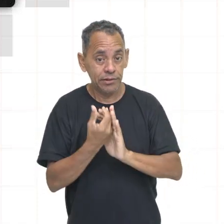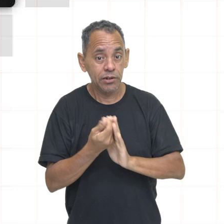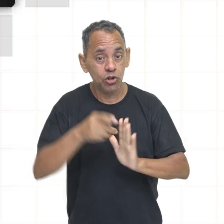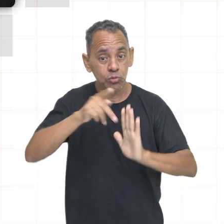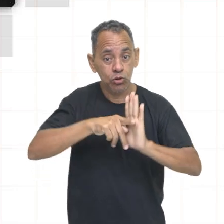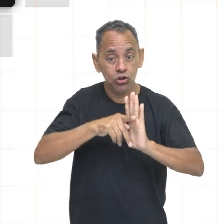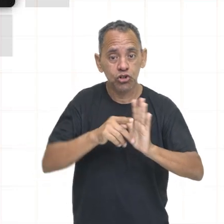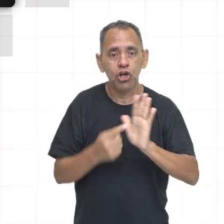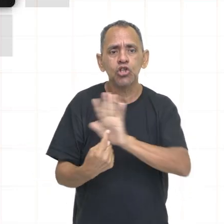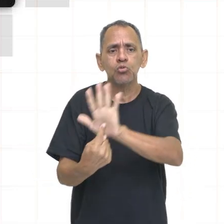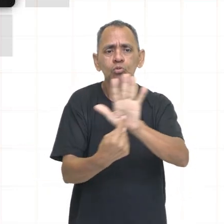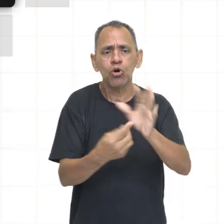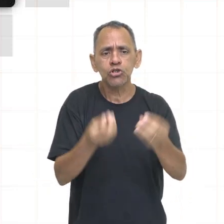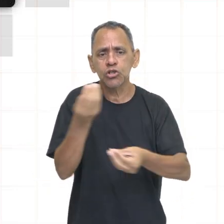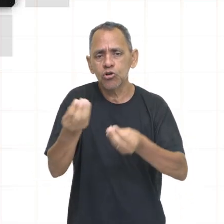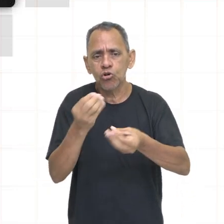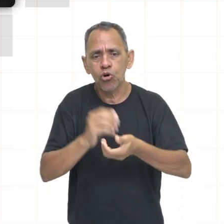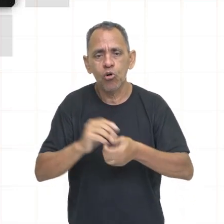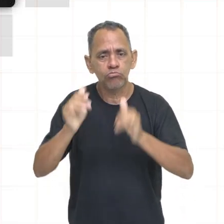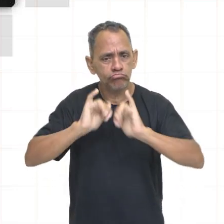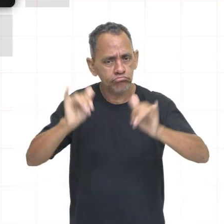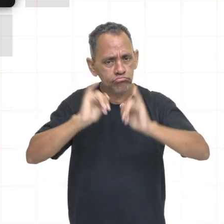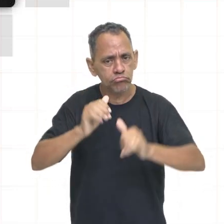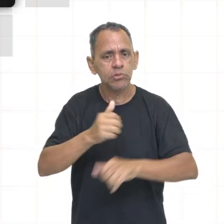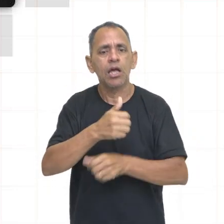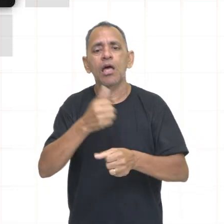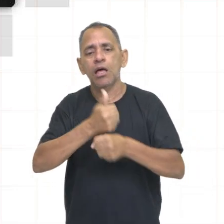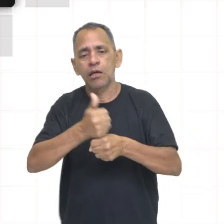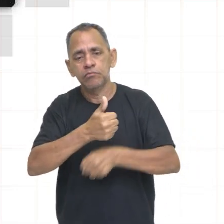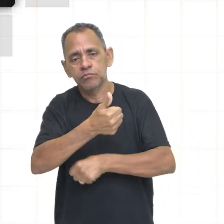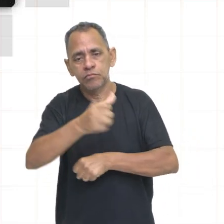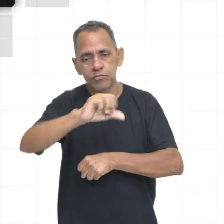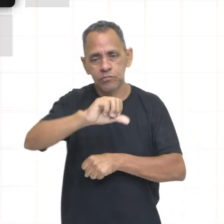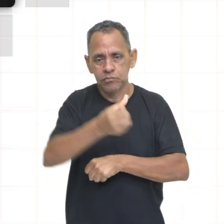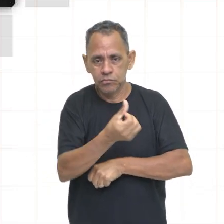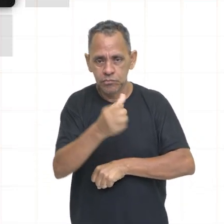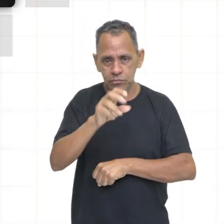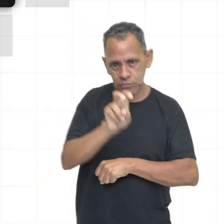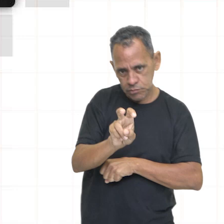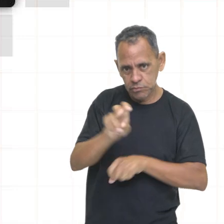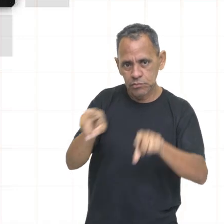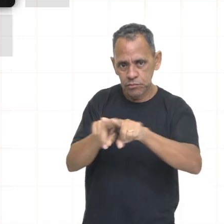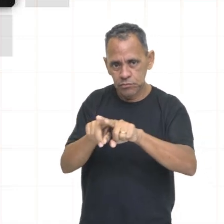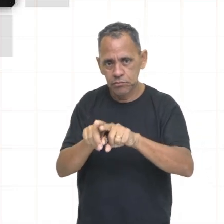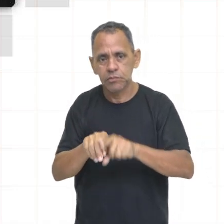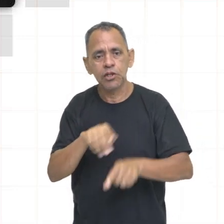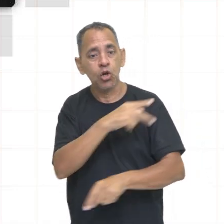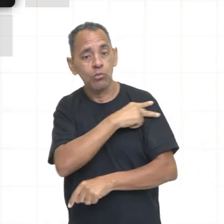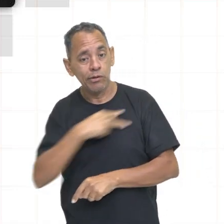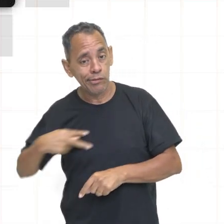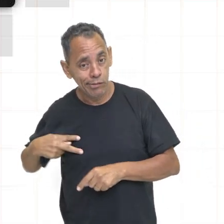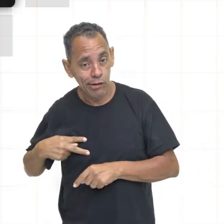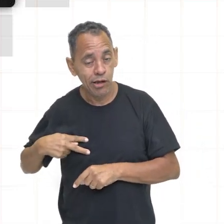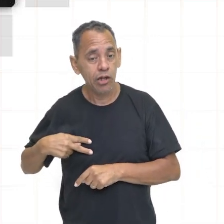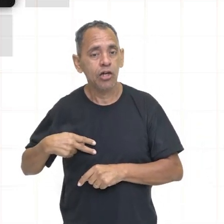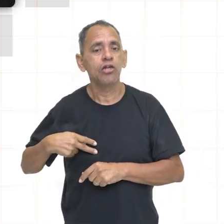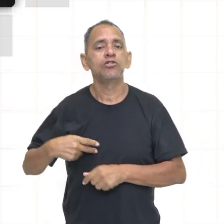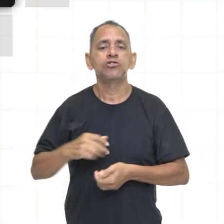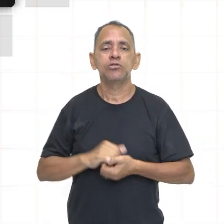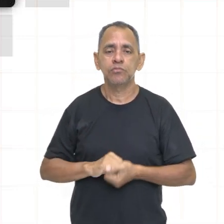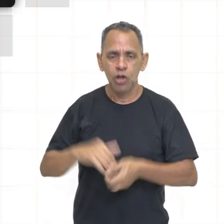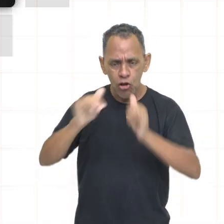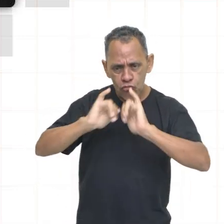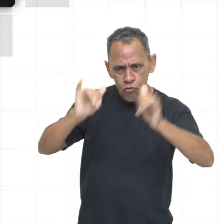1965 do primeiro presidente do período militar, Humberto Castelo Branco, em que comentou sobre o desenvolvimento